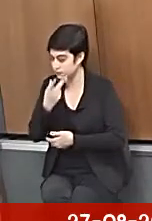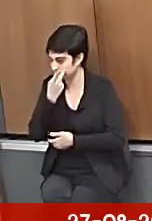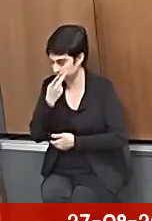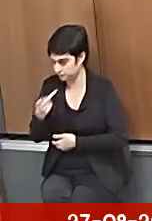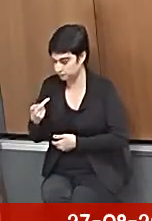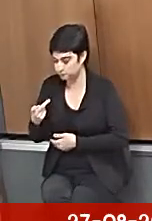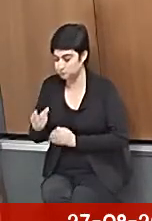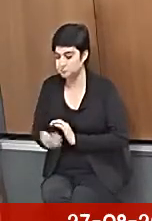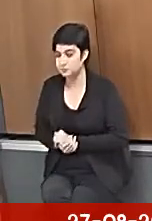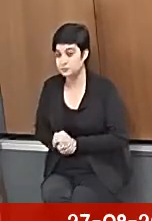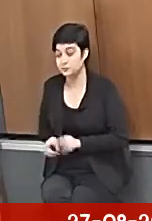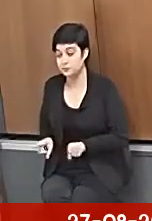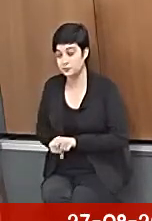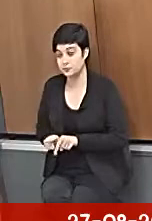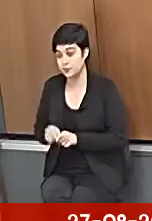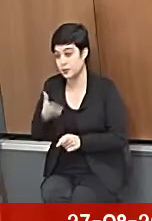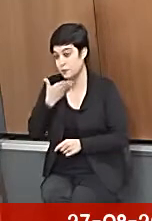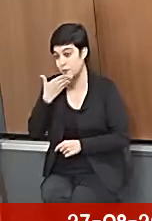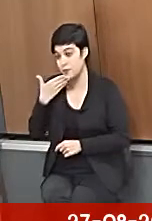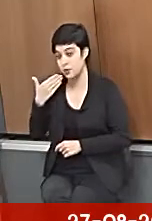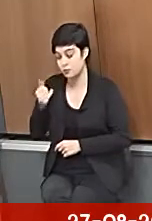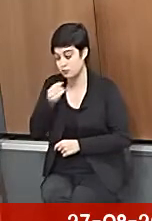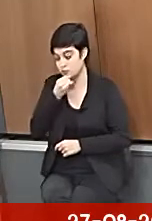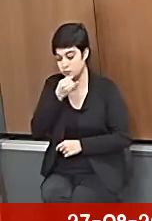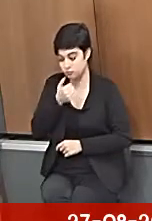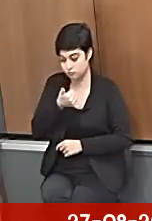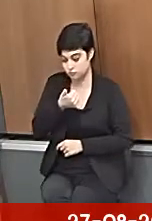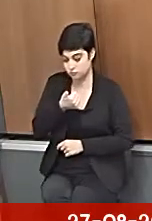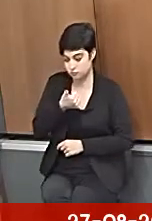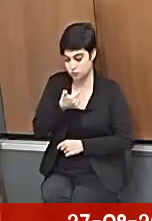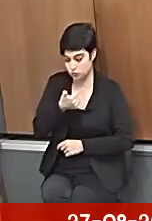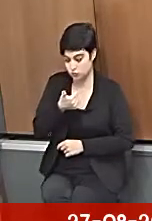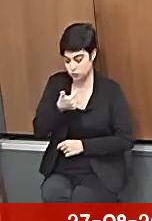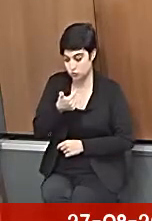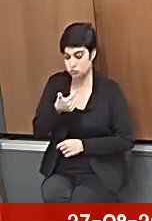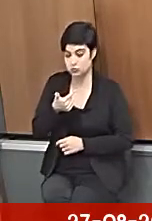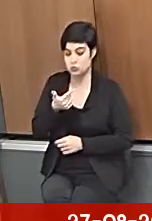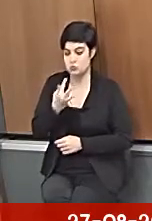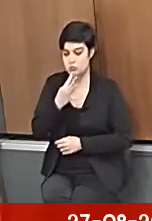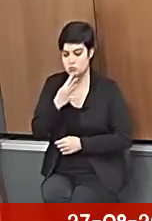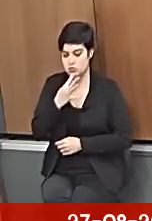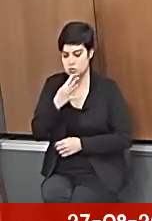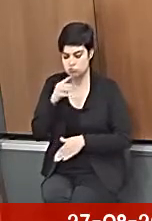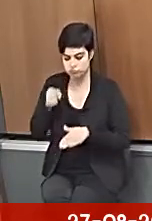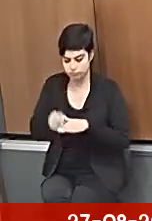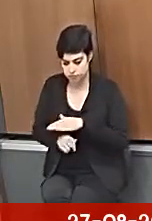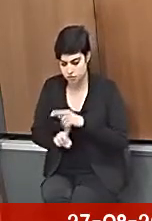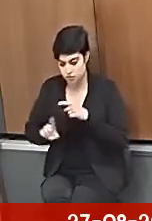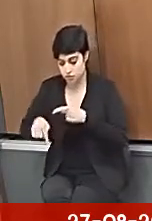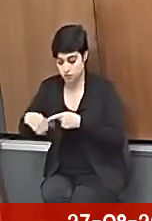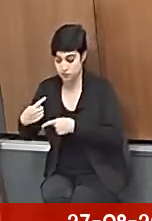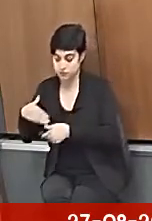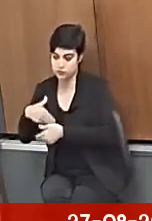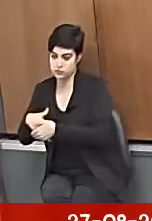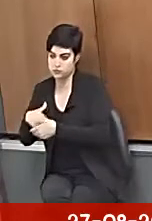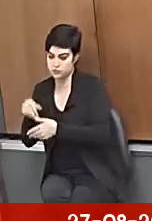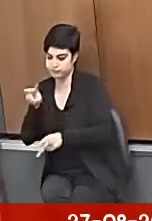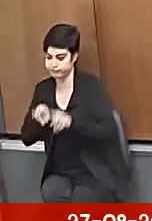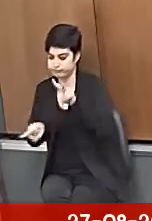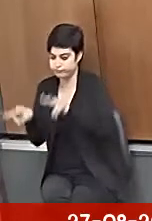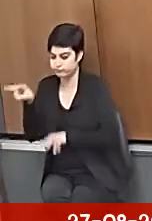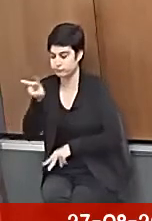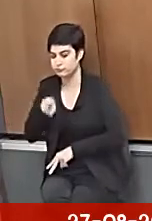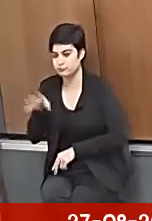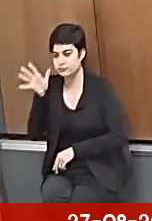eu acho que é até melhor depois do dia 12 até para a gente conhecer toda a estrutura que tem hoje pra gente vem logo depois do jogo acho que é mais